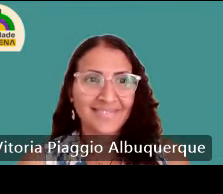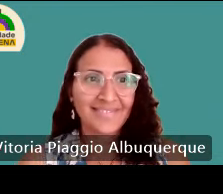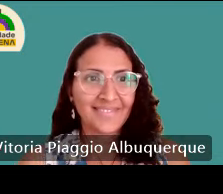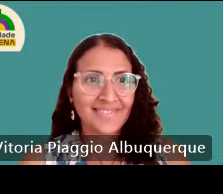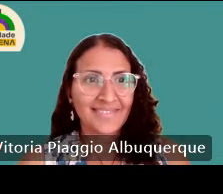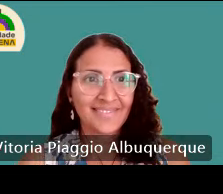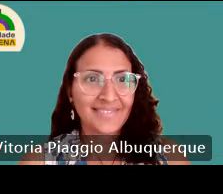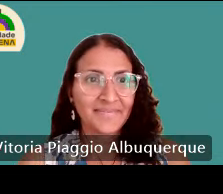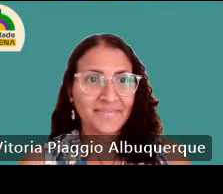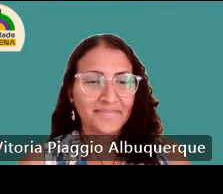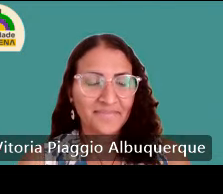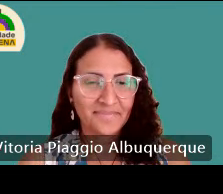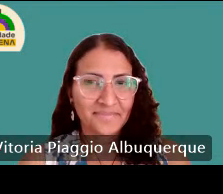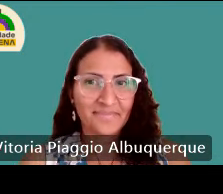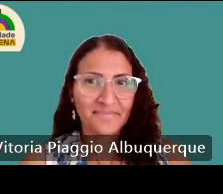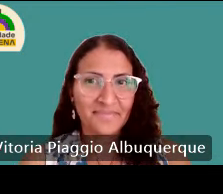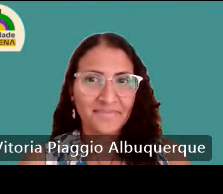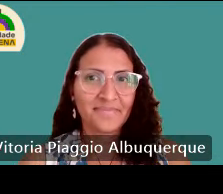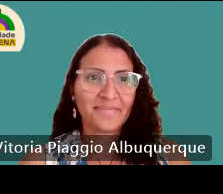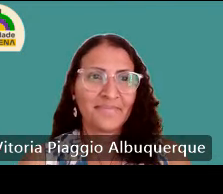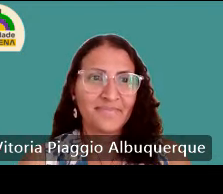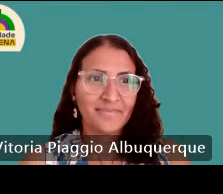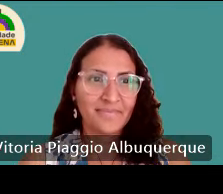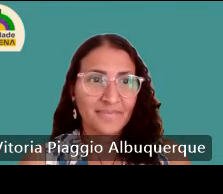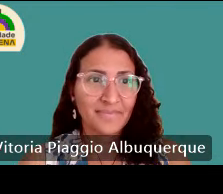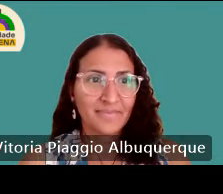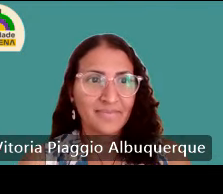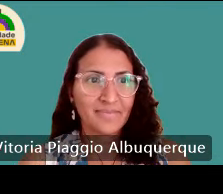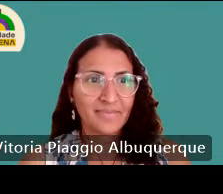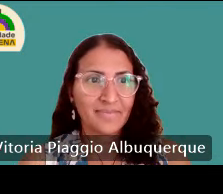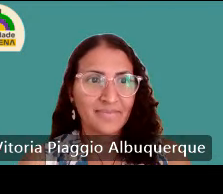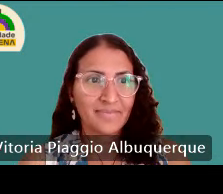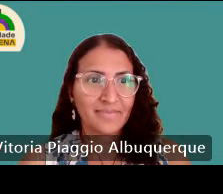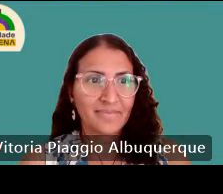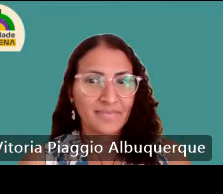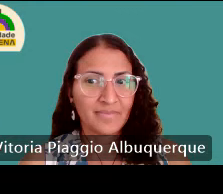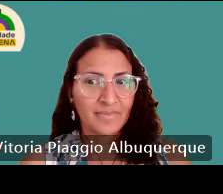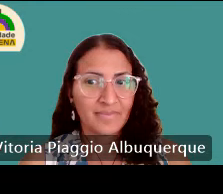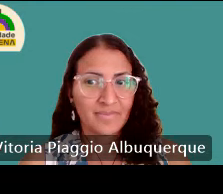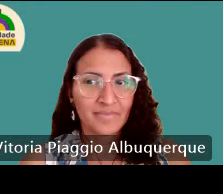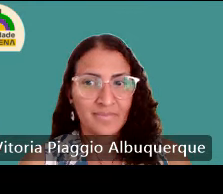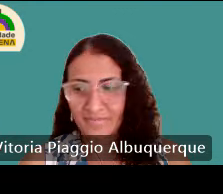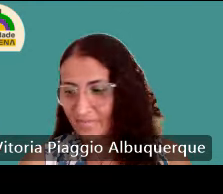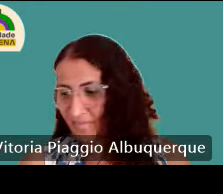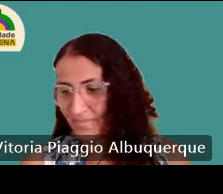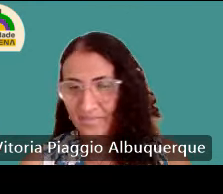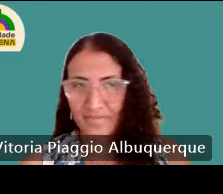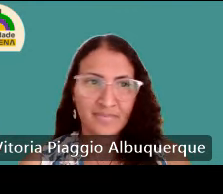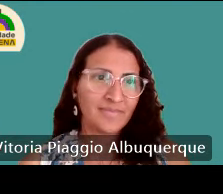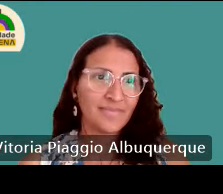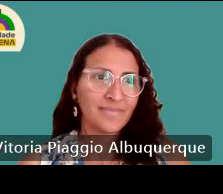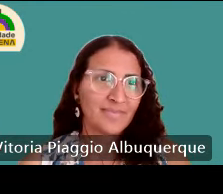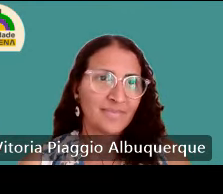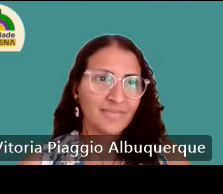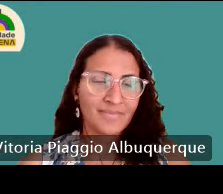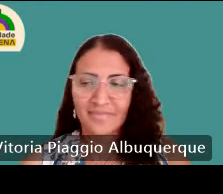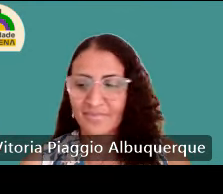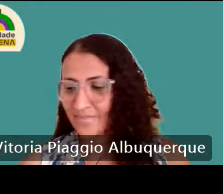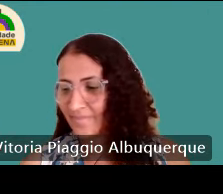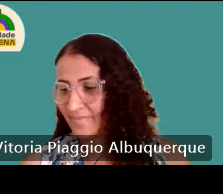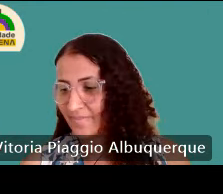decisória e da e do receio em tomar decisões e eu vejo isso de uma forma muito clara hoje que eu tô aqui no executivo né e